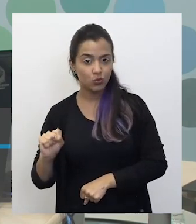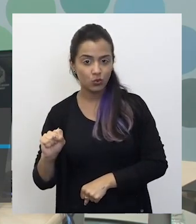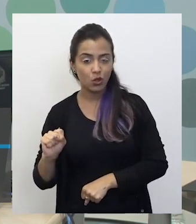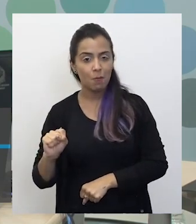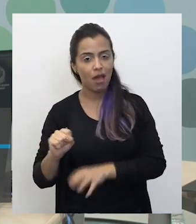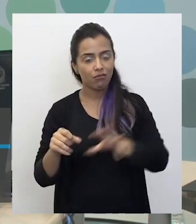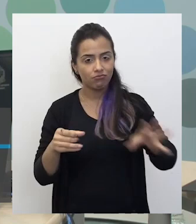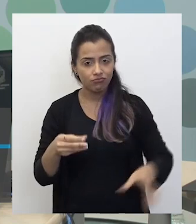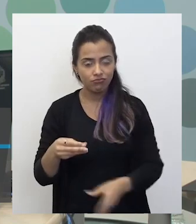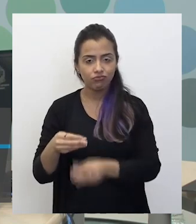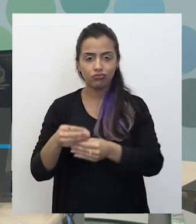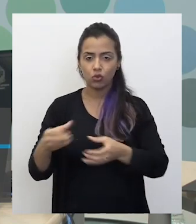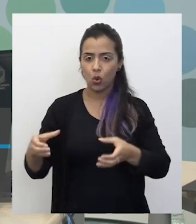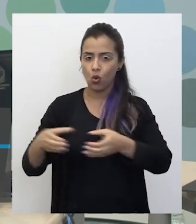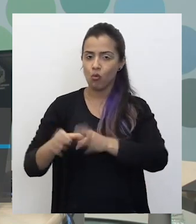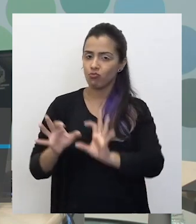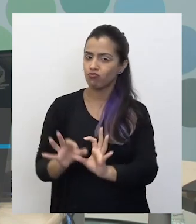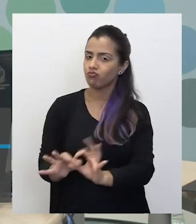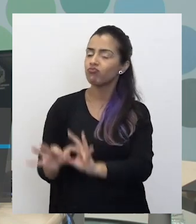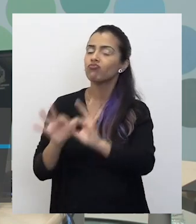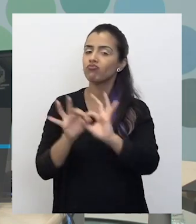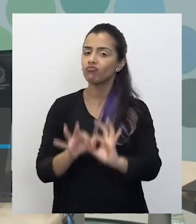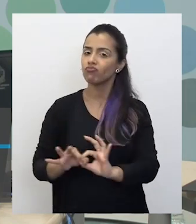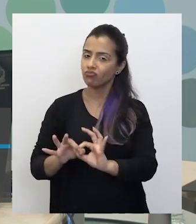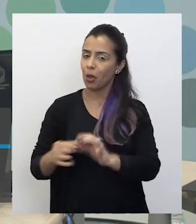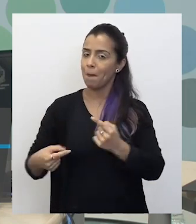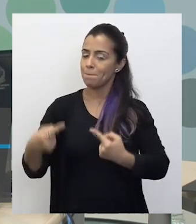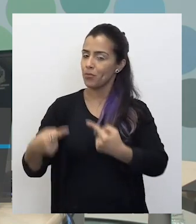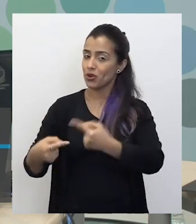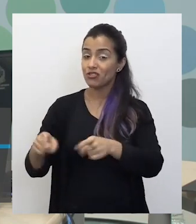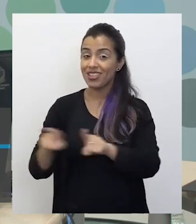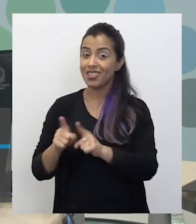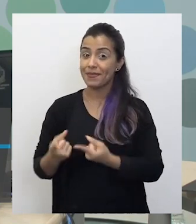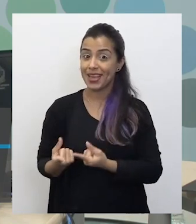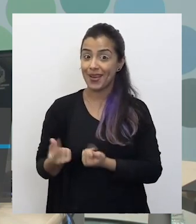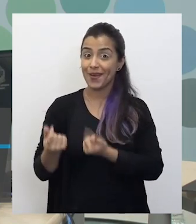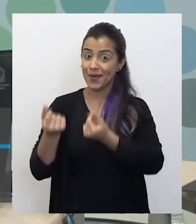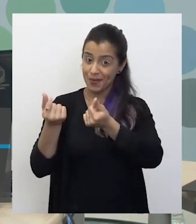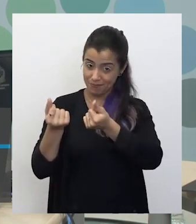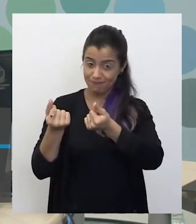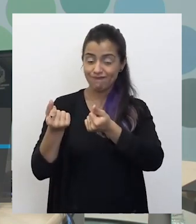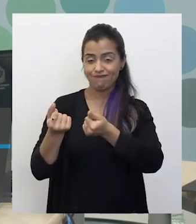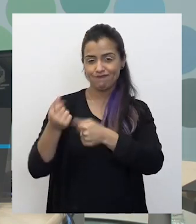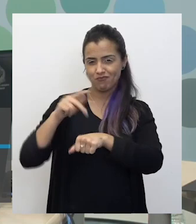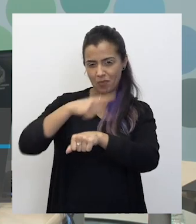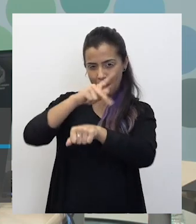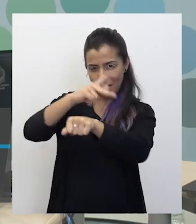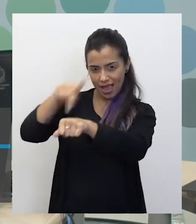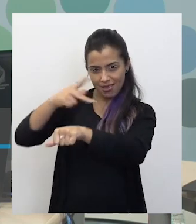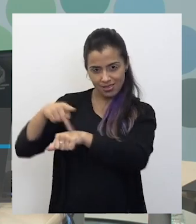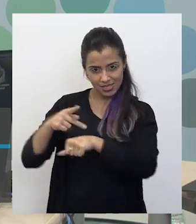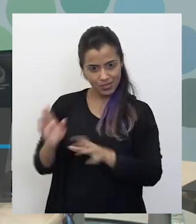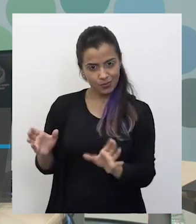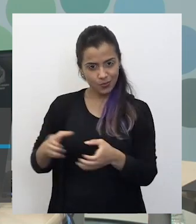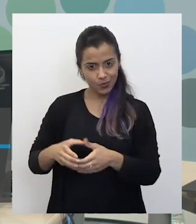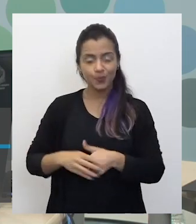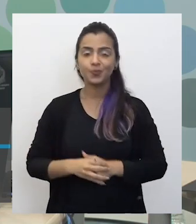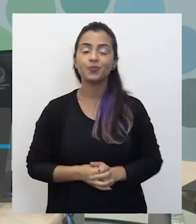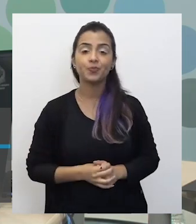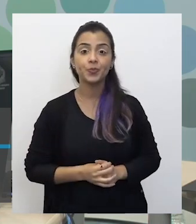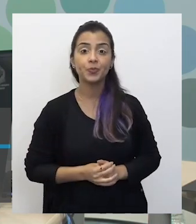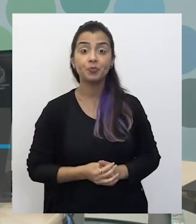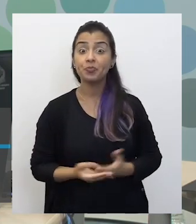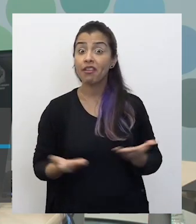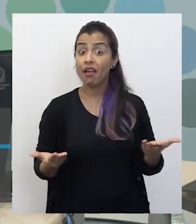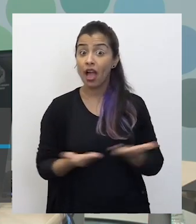somar nessa aliança, nesse conjunto político-econômico feito por esses países. E agora nós vamos